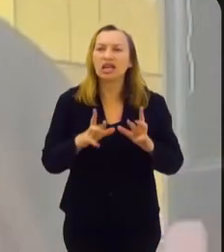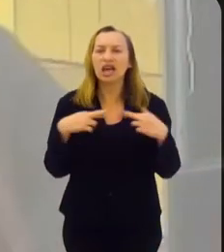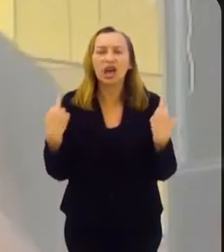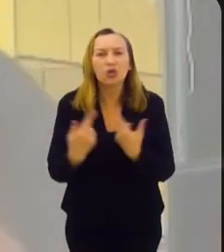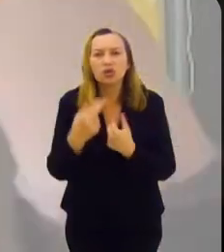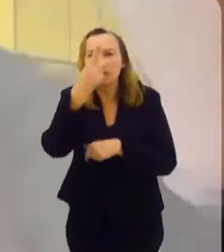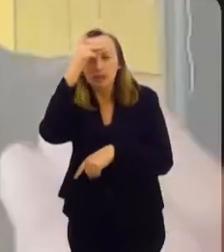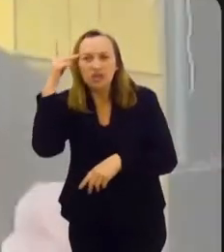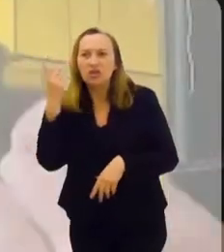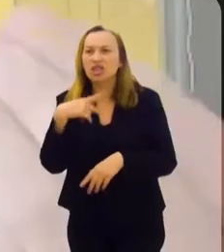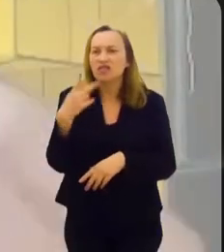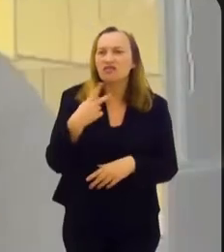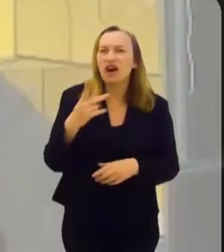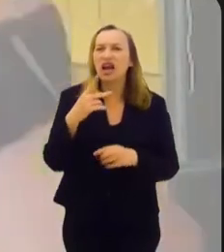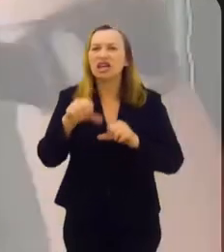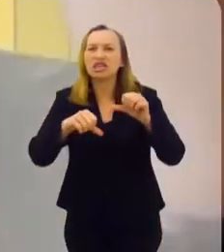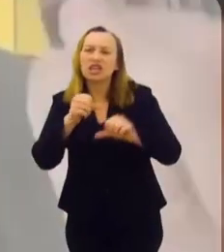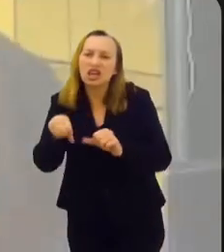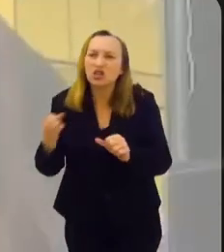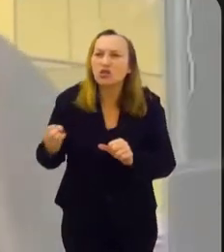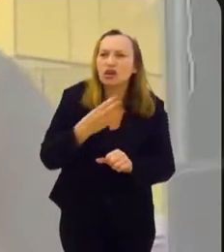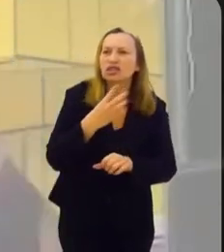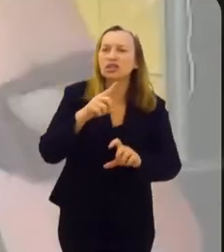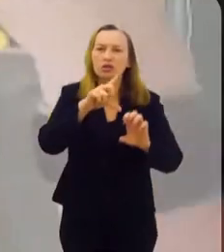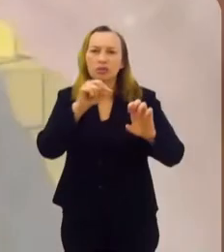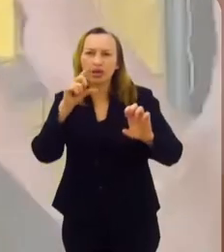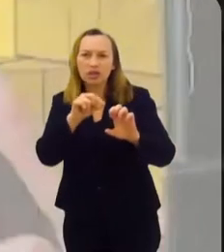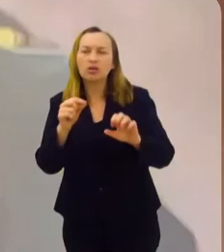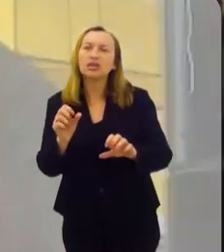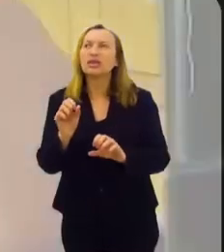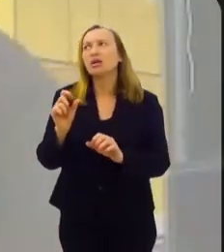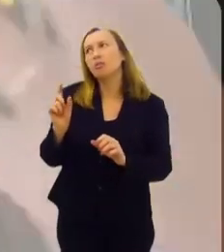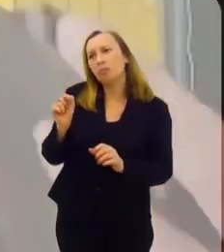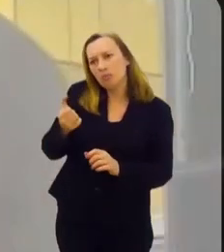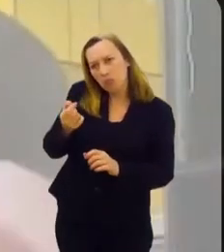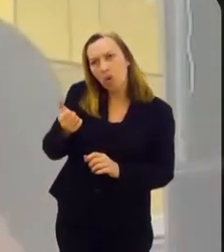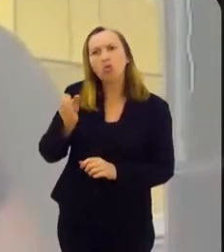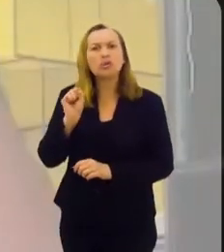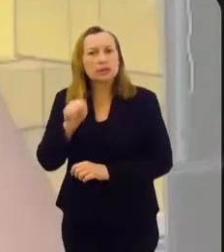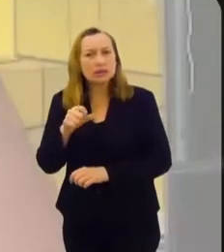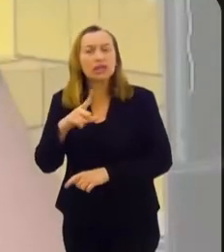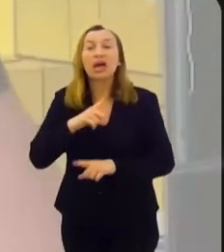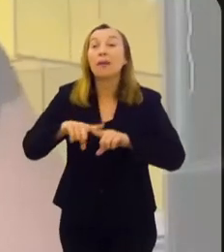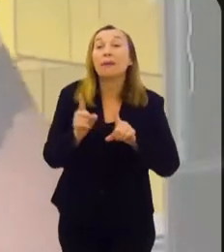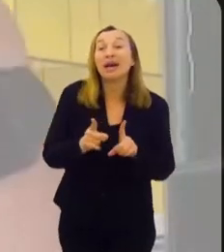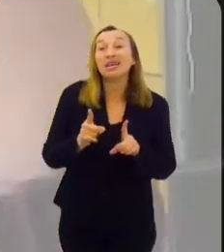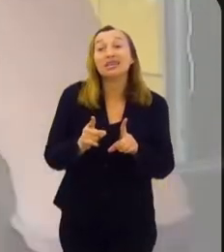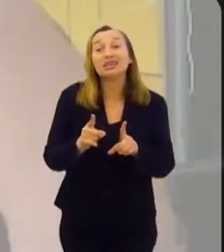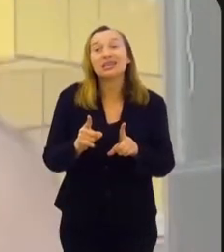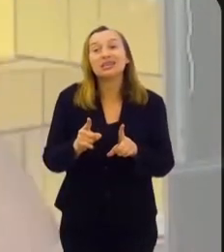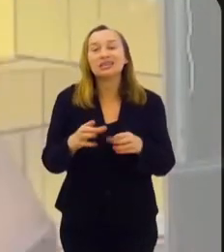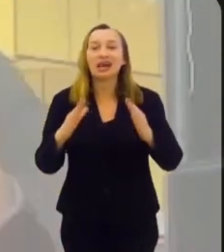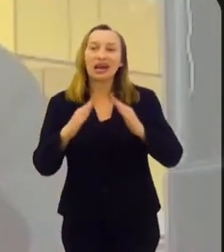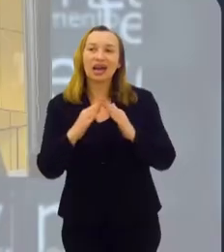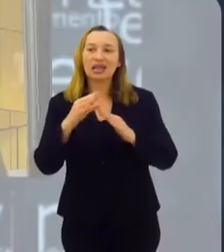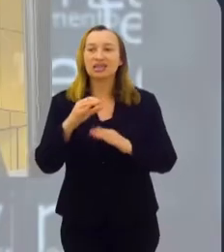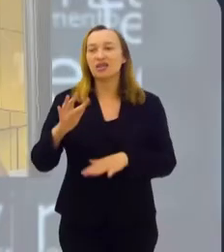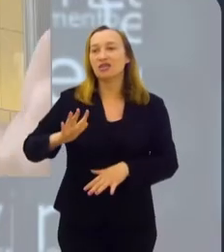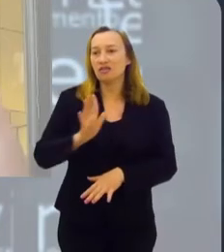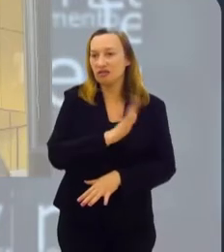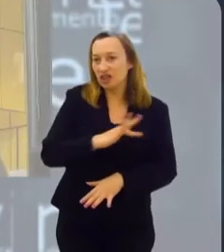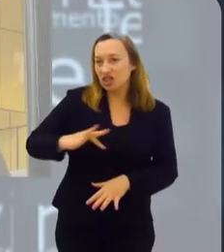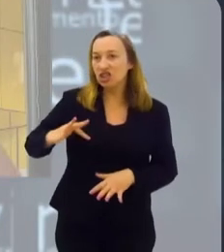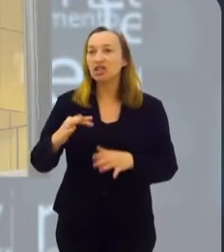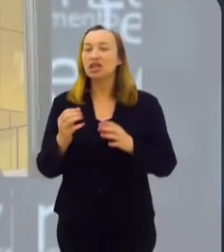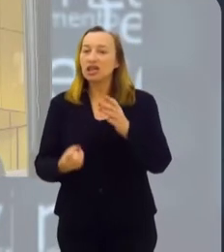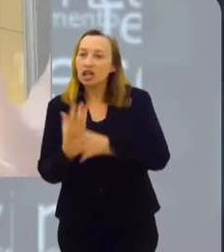tantos espaços que reúnam pessoas que falem de inovação, de empreendedorismo, tem algum, sim, mas a gente, na